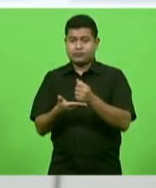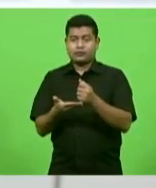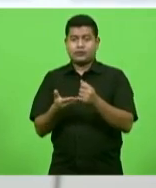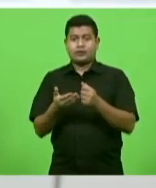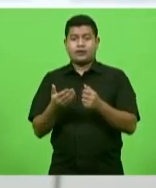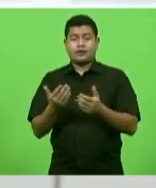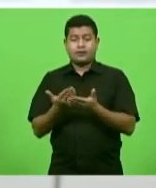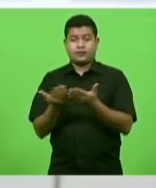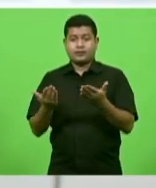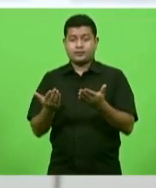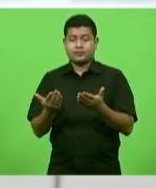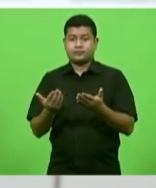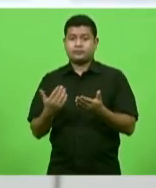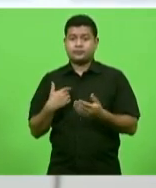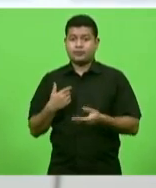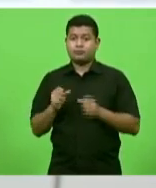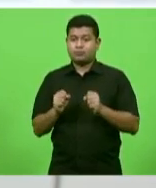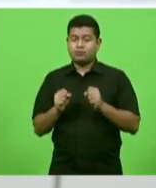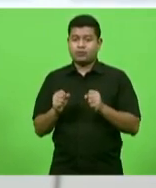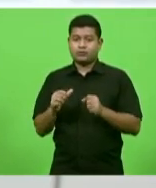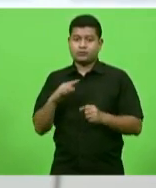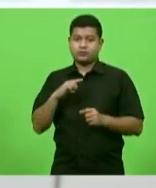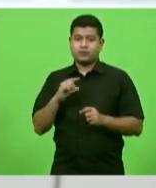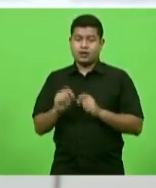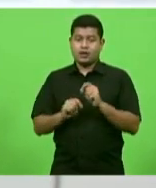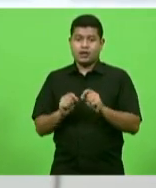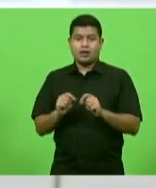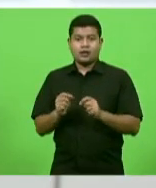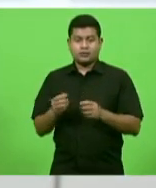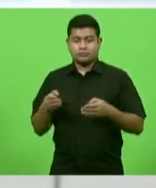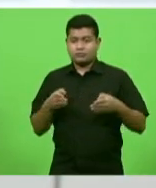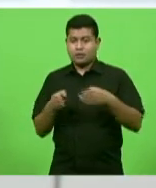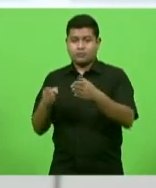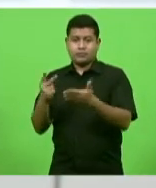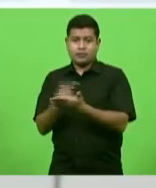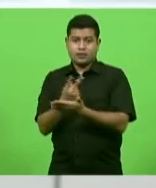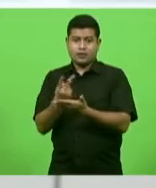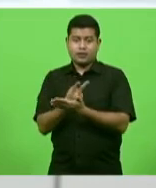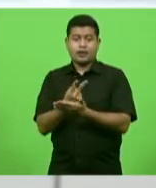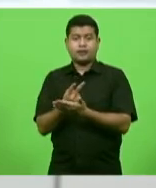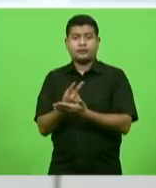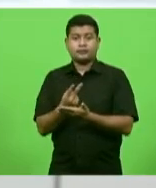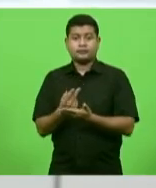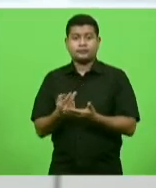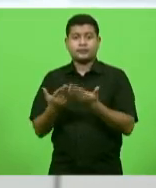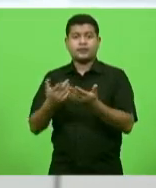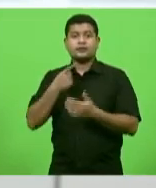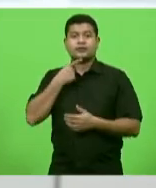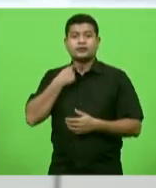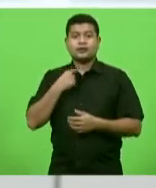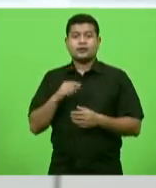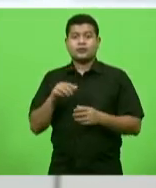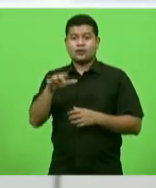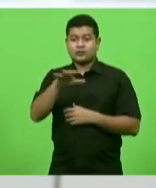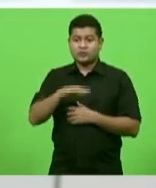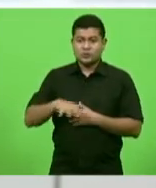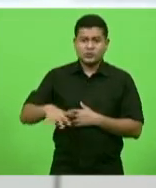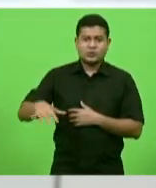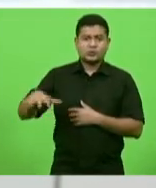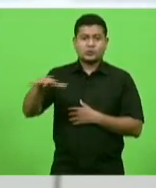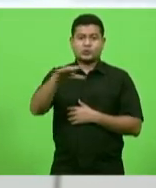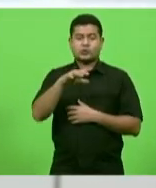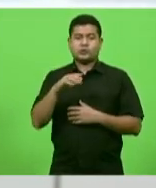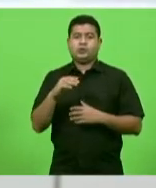interpretações ambíguas amplie ativas e revelam a ânsia por uma cor dizimação pelo conjunto da obra que